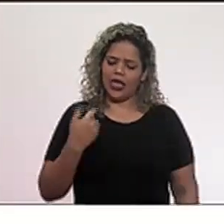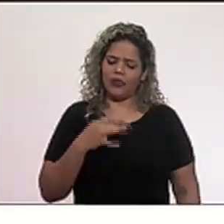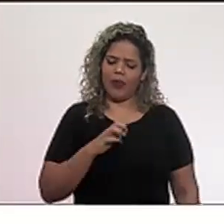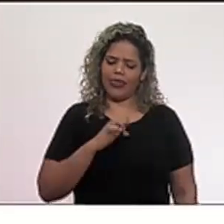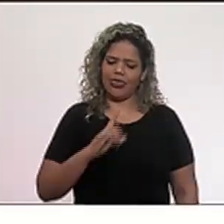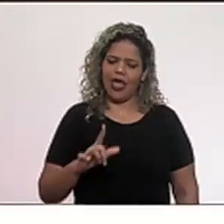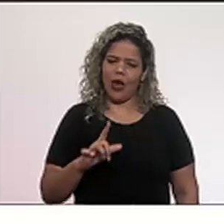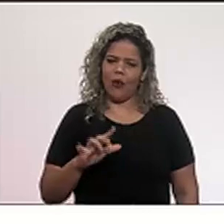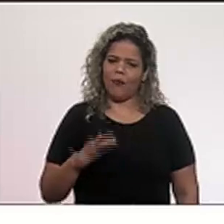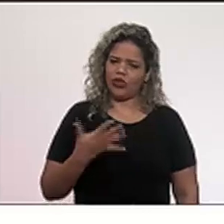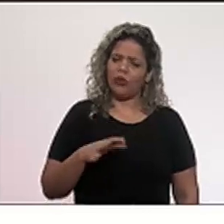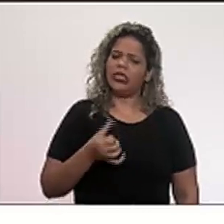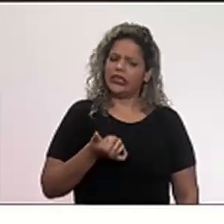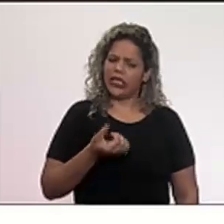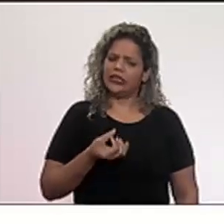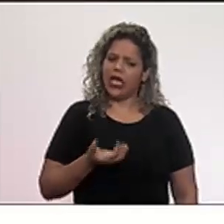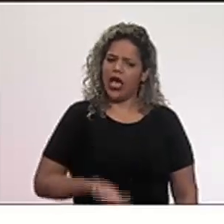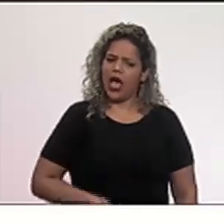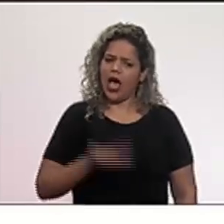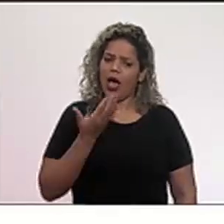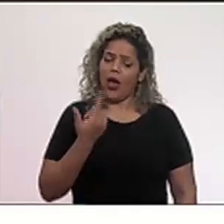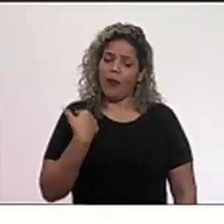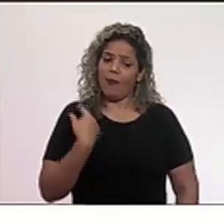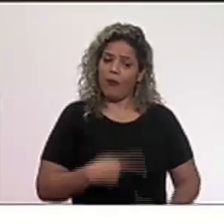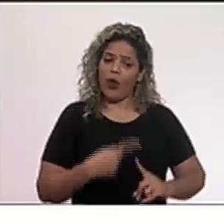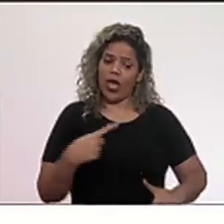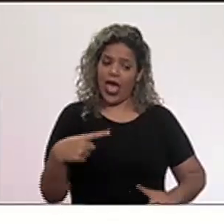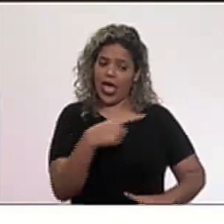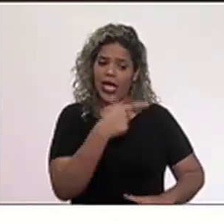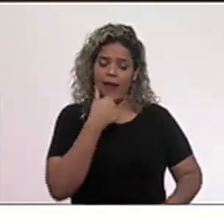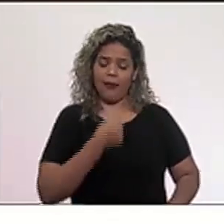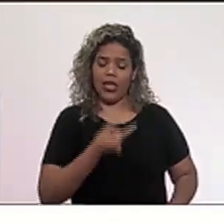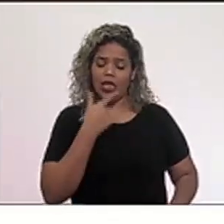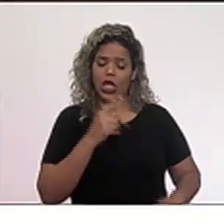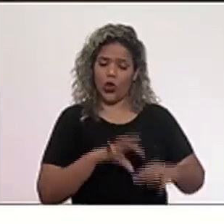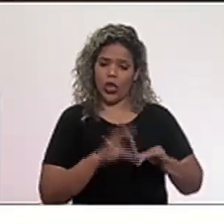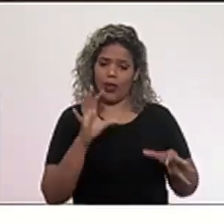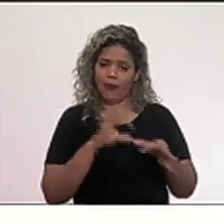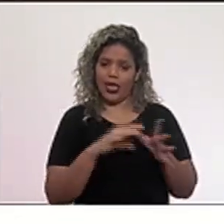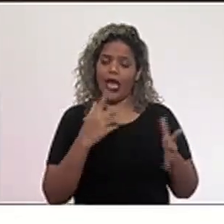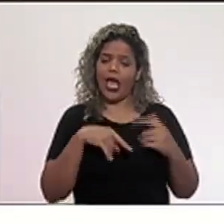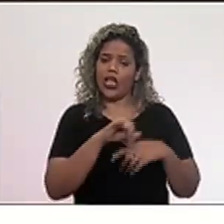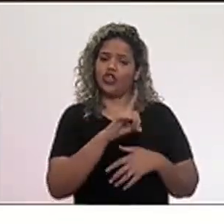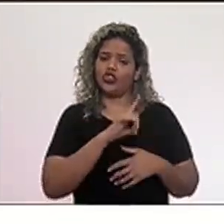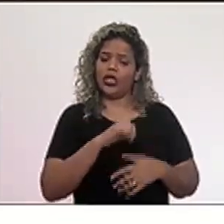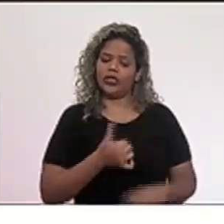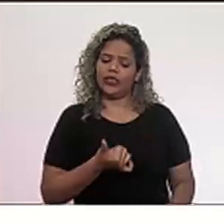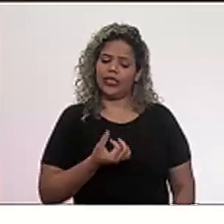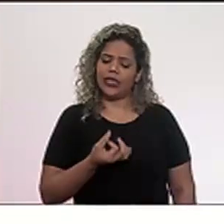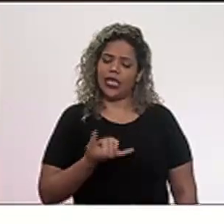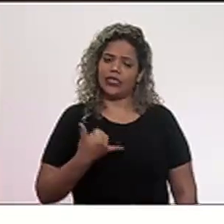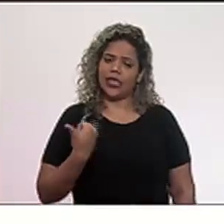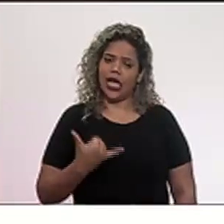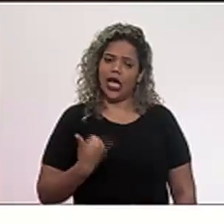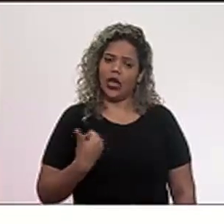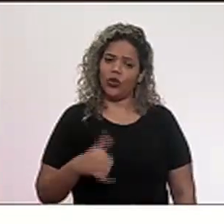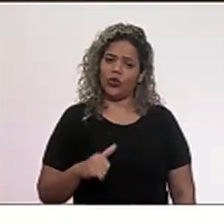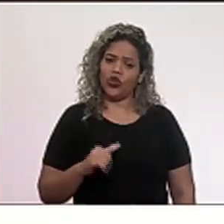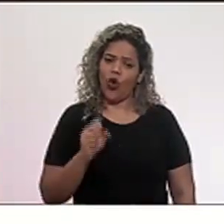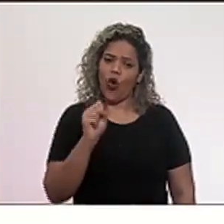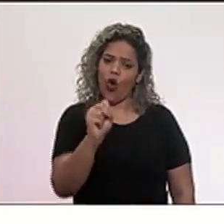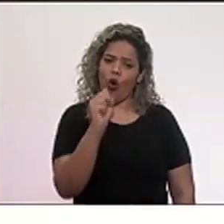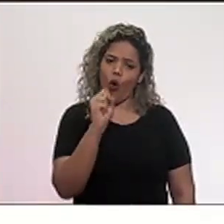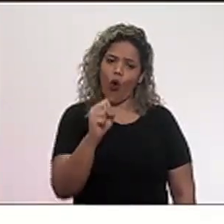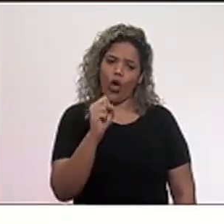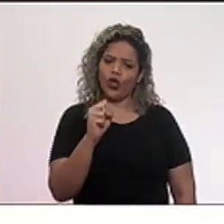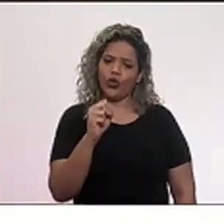nenhuma, para pelo menos 16 anos, porque esse indivíduo que foi liberto, senhor presidente, Ele tinha 16 anos e, pasmem,